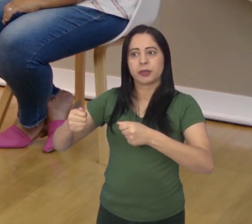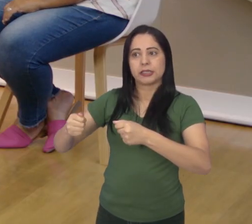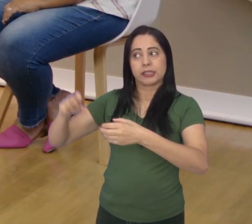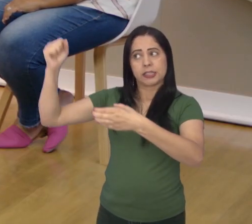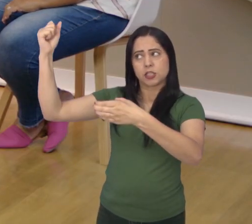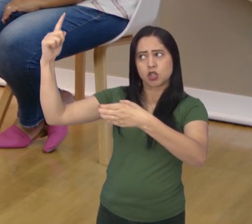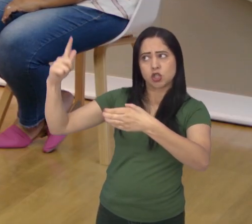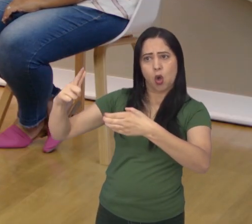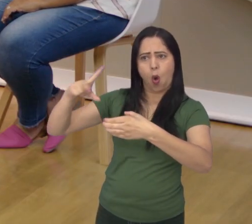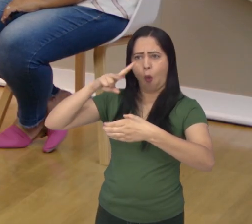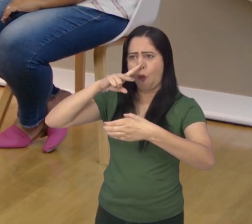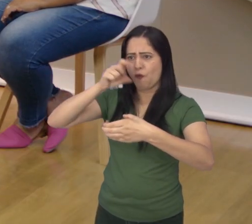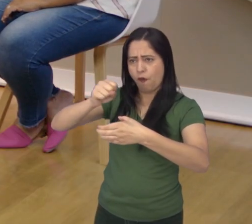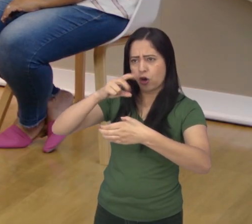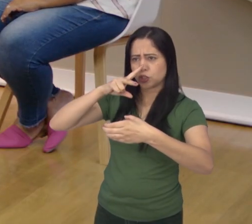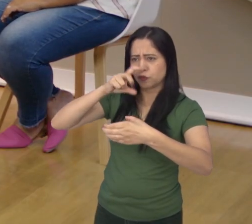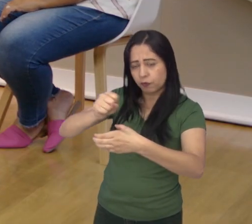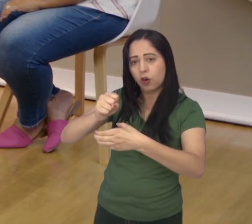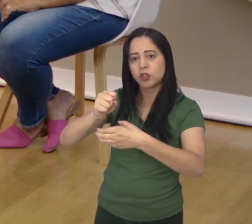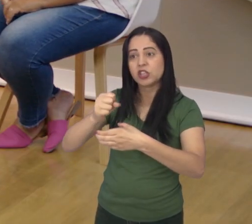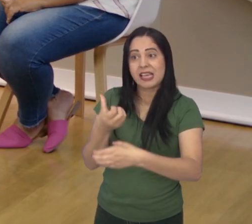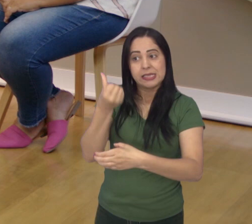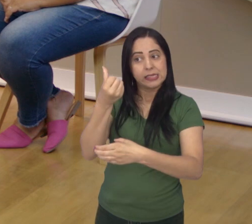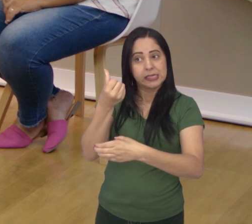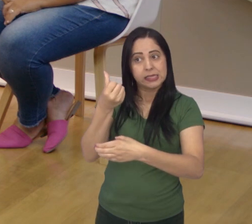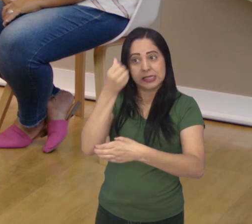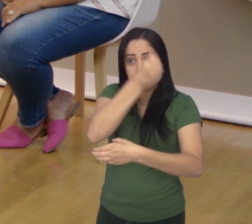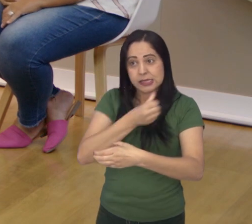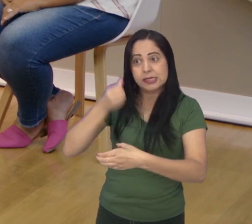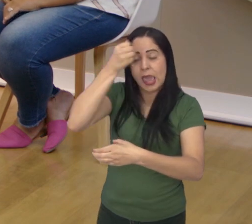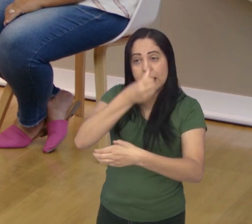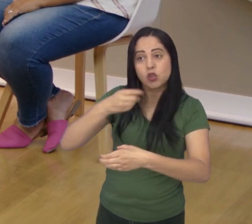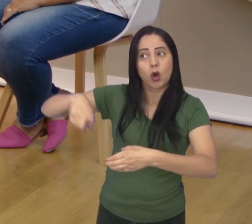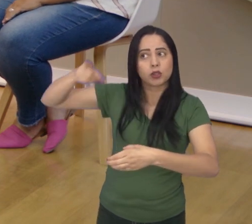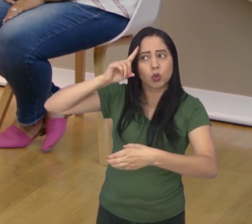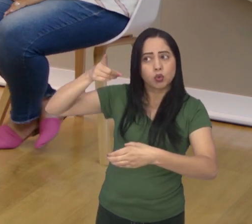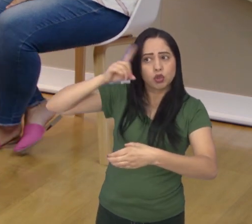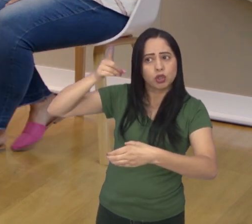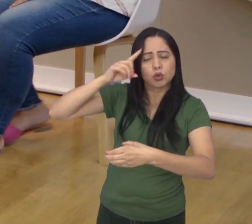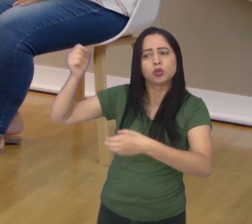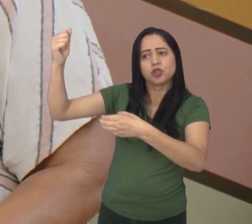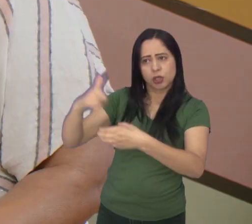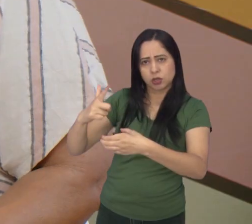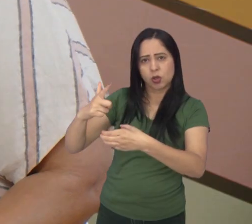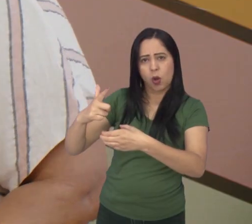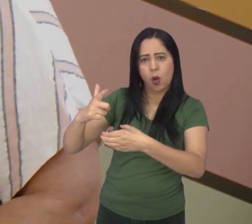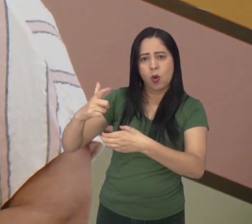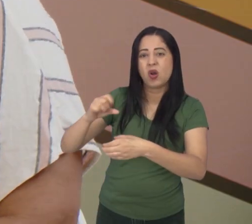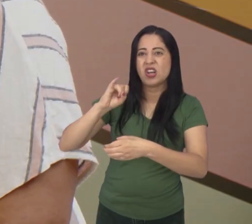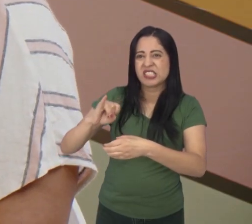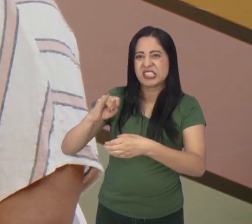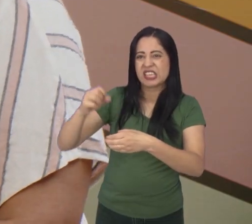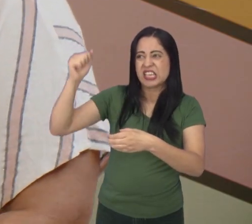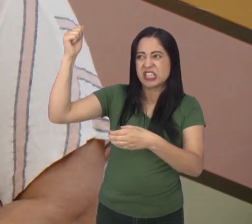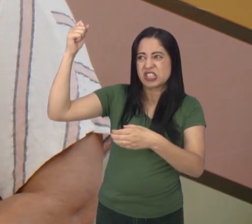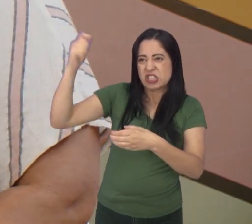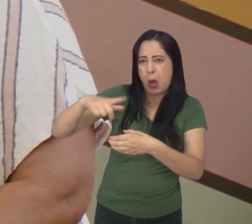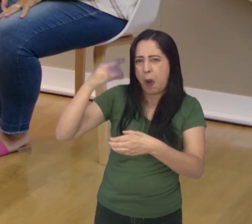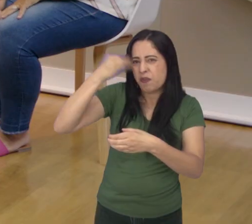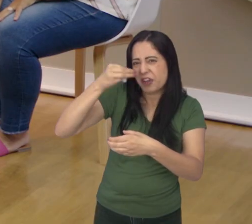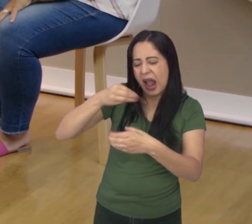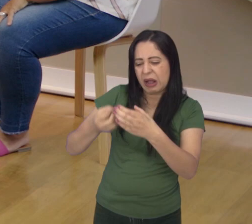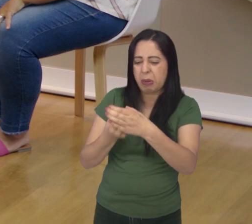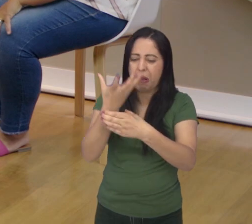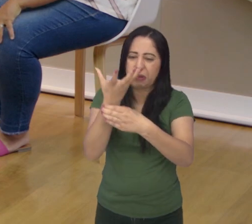ela precisa de E a pelo rega? menos 6 horas de sol por dia. Né? Menos do que isso, ela nunca vai ficar tão bonita, tão vistosa. E a